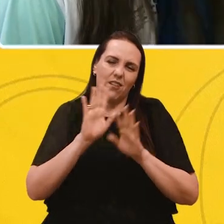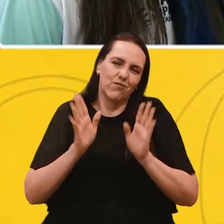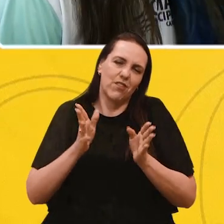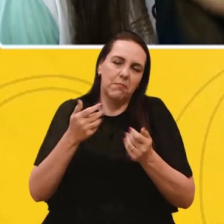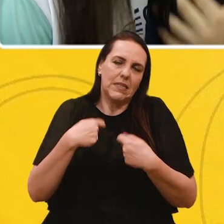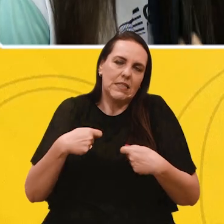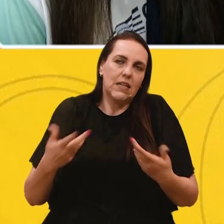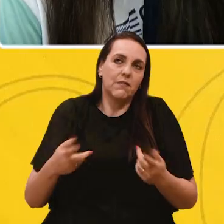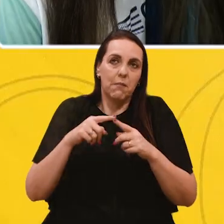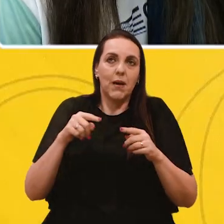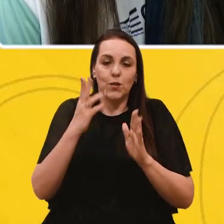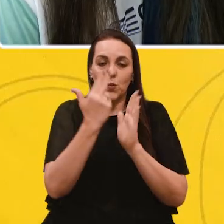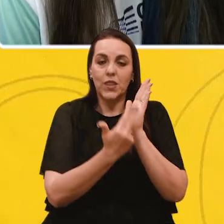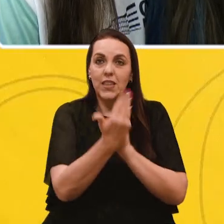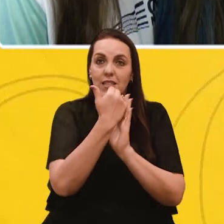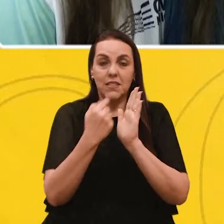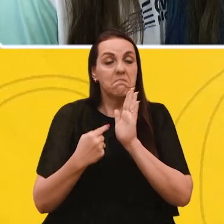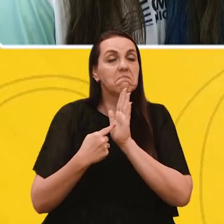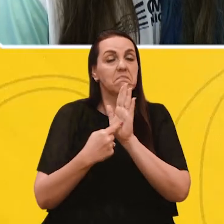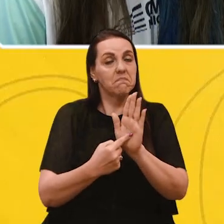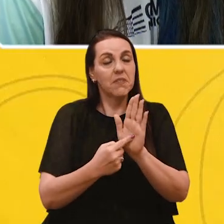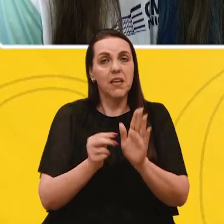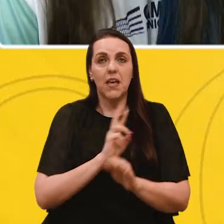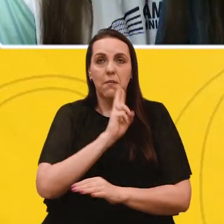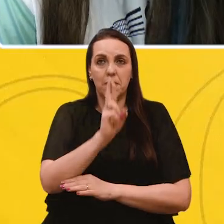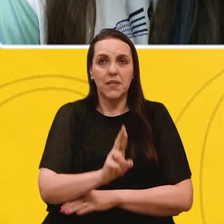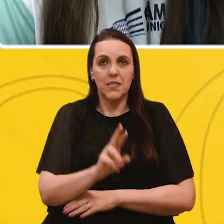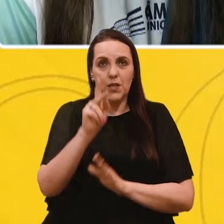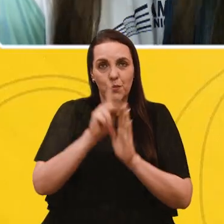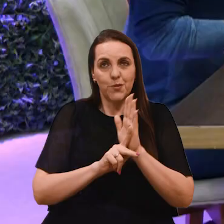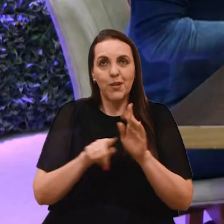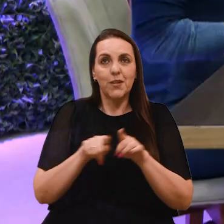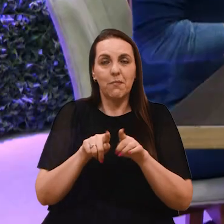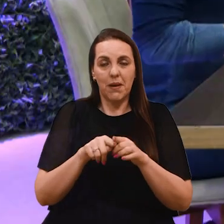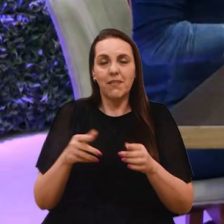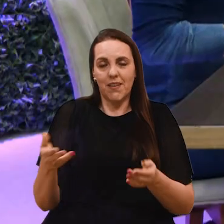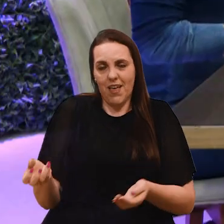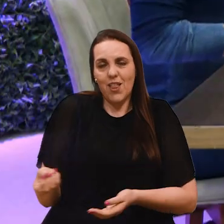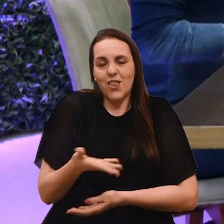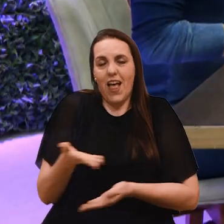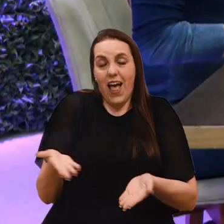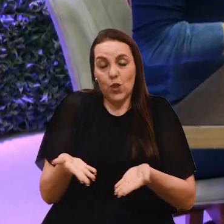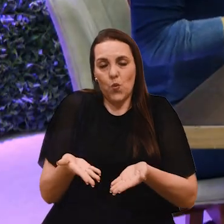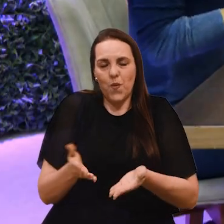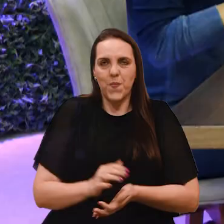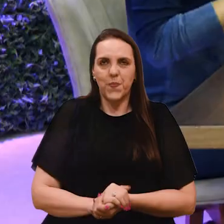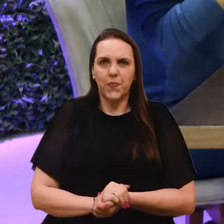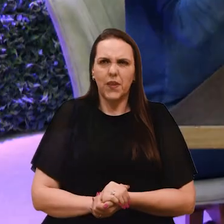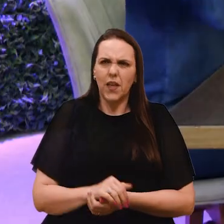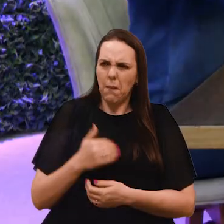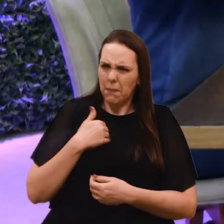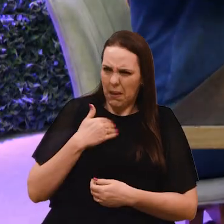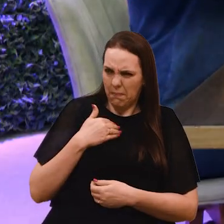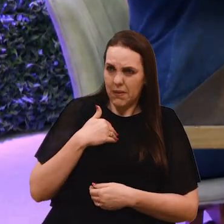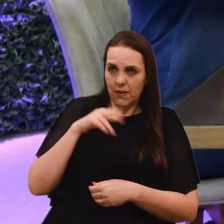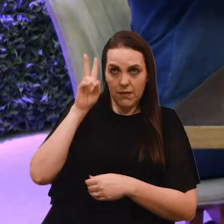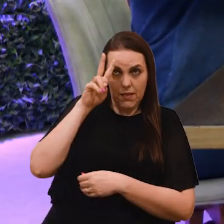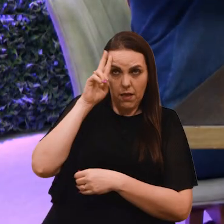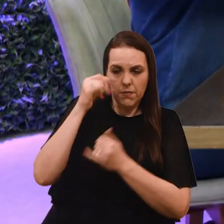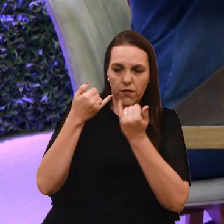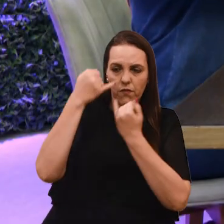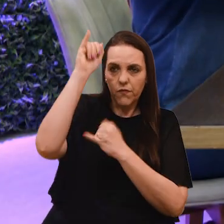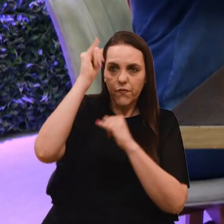além de representar bem o projeto, ele também é super atual. Tu sabe que me lembra esses fios, além da questão das tramas que a